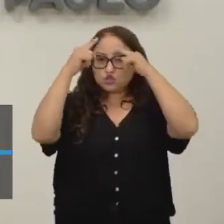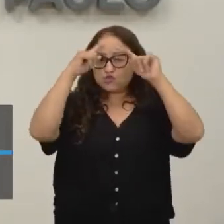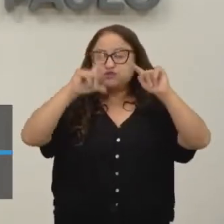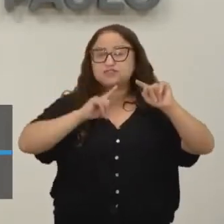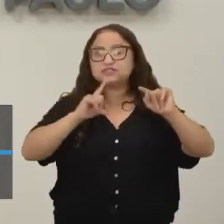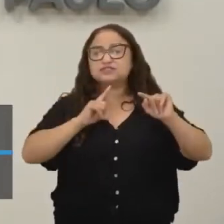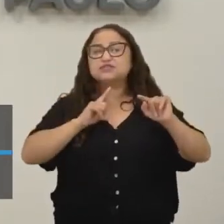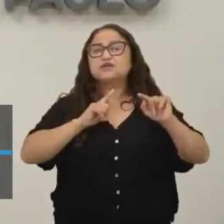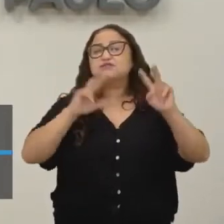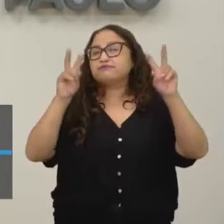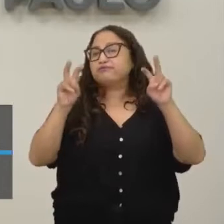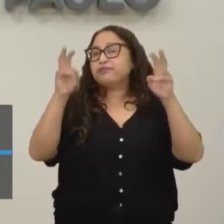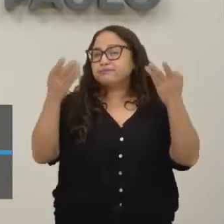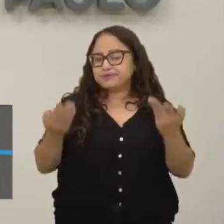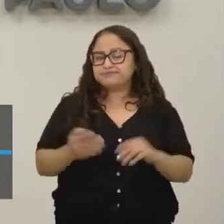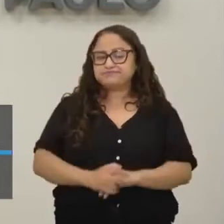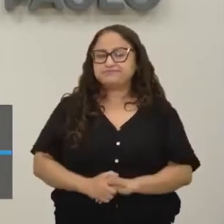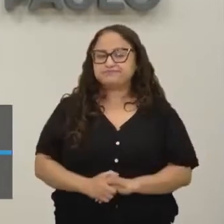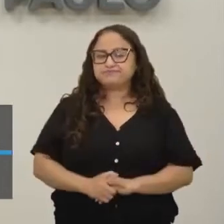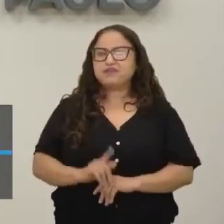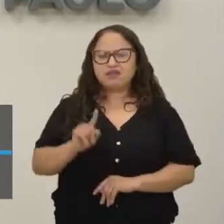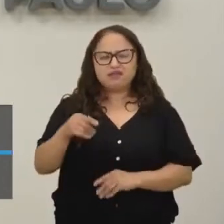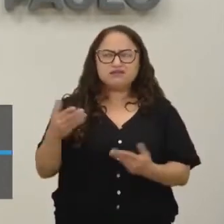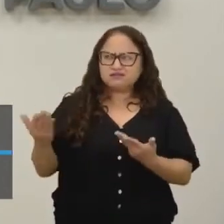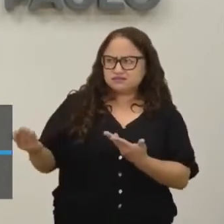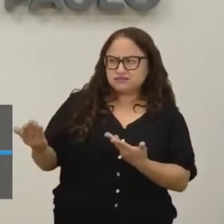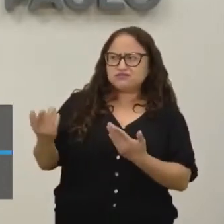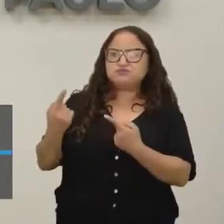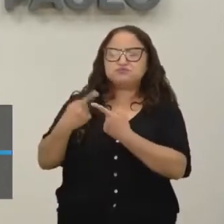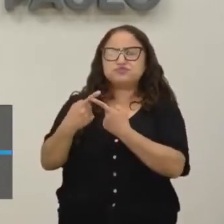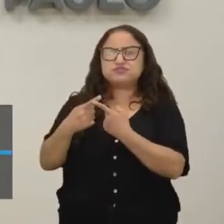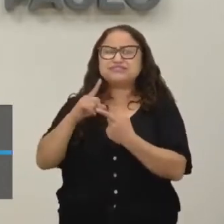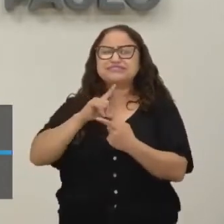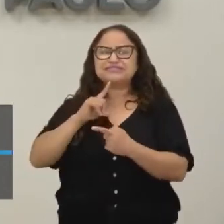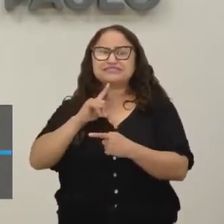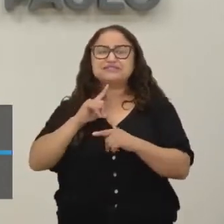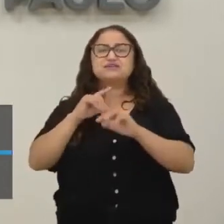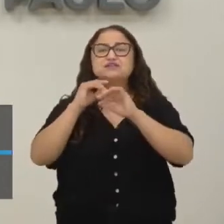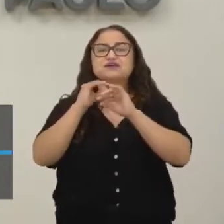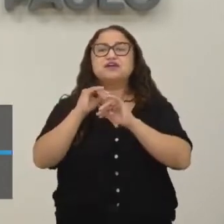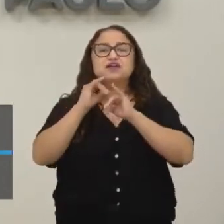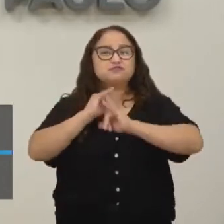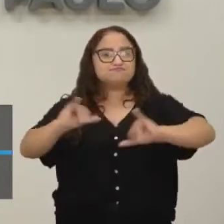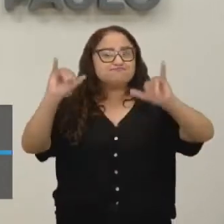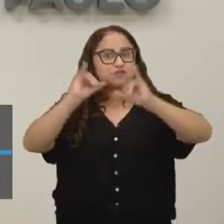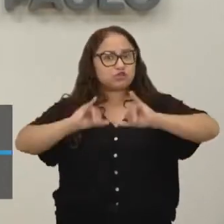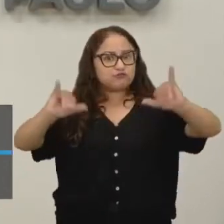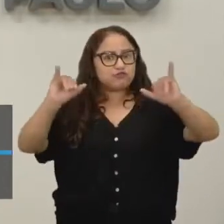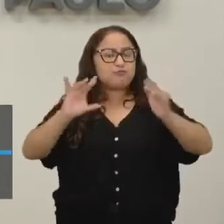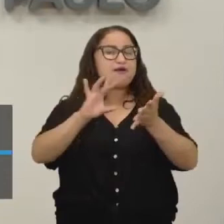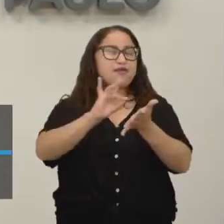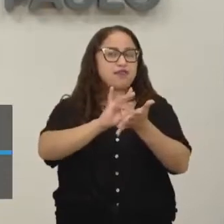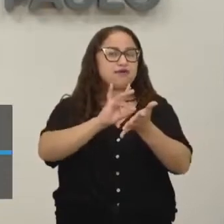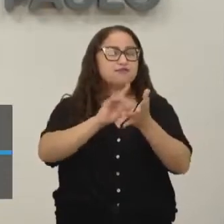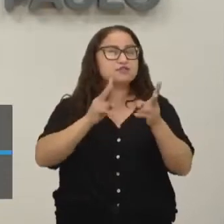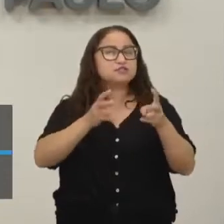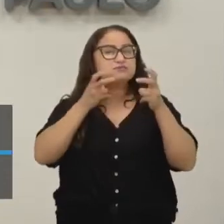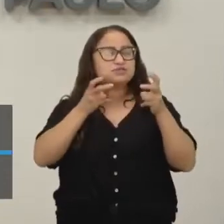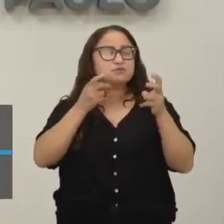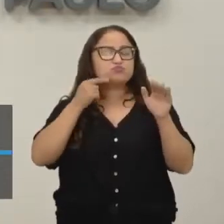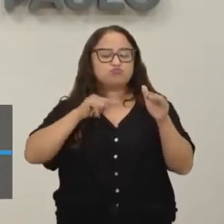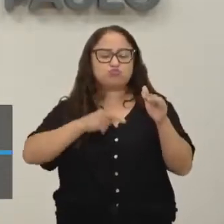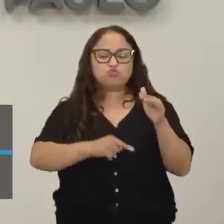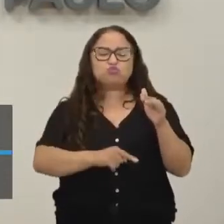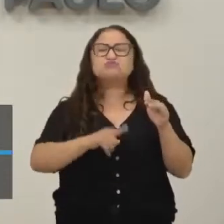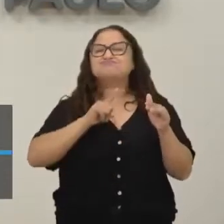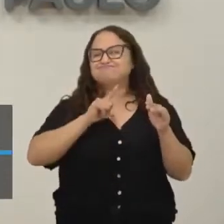tema. Isso, né? Porque se o texto, o texto jornalístico, a reportagem, ele tem a intenção de informar, na verdade você percebe como que ele é mais profundo, porque tem